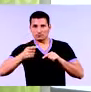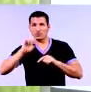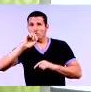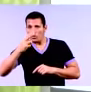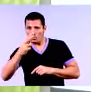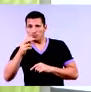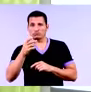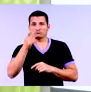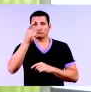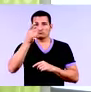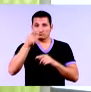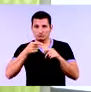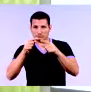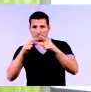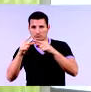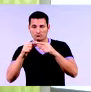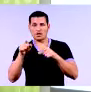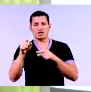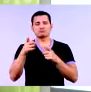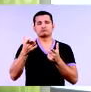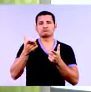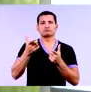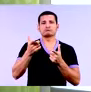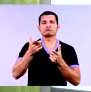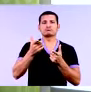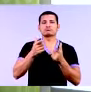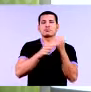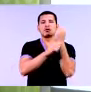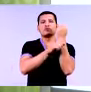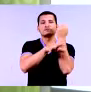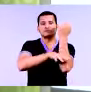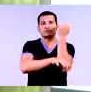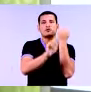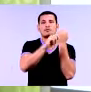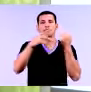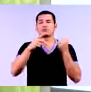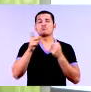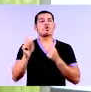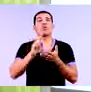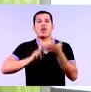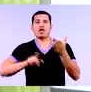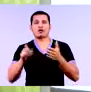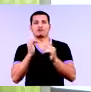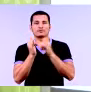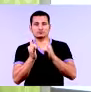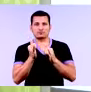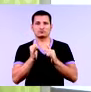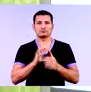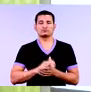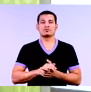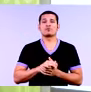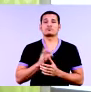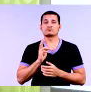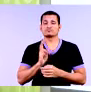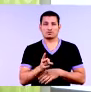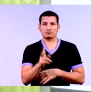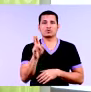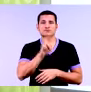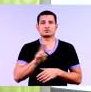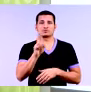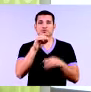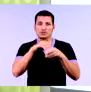o conteúdo que está dentro, certo? Então, utilize eles com qualidade e sempre utilize dentro